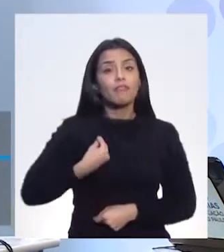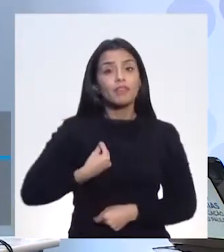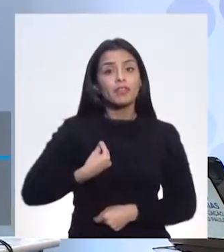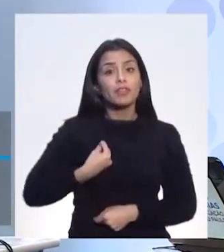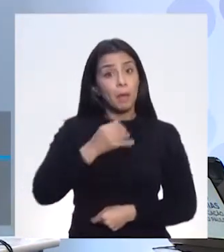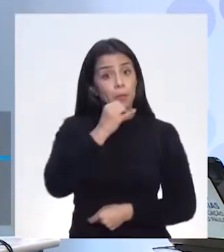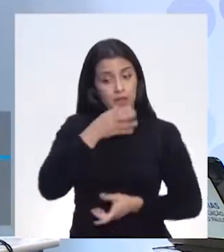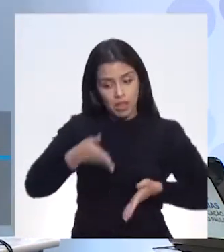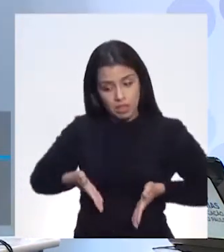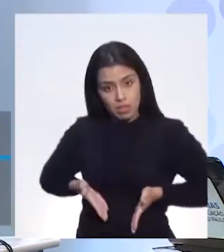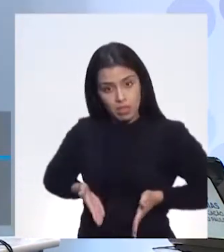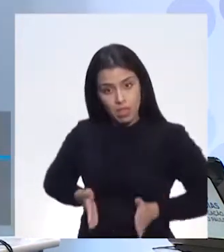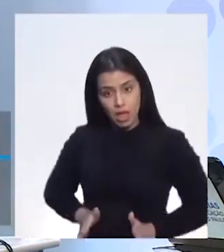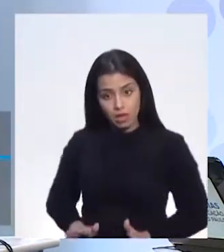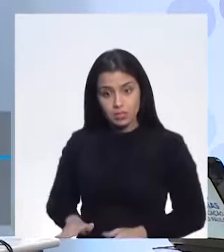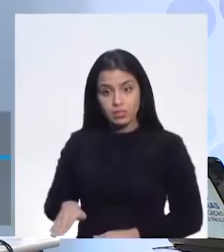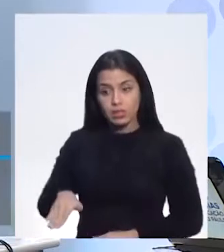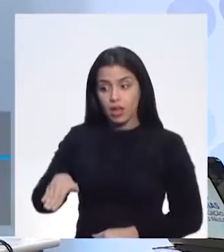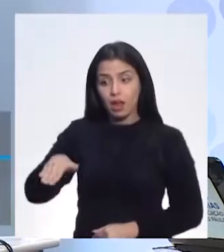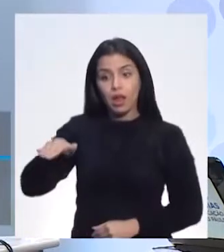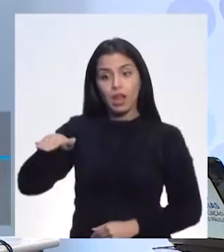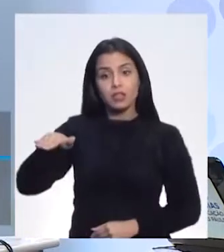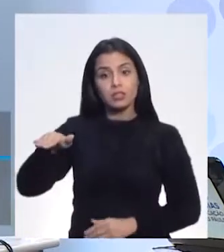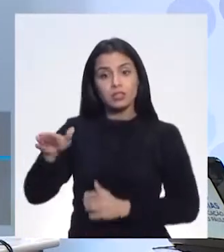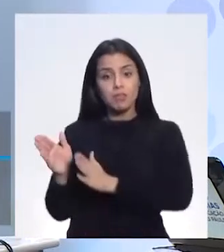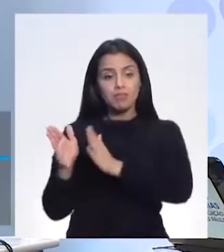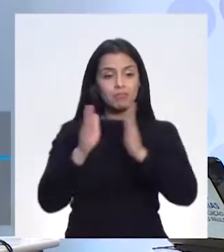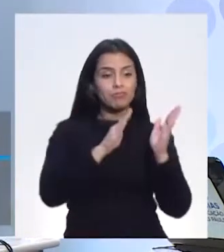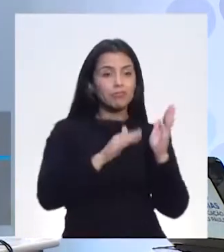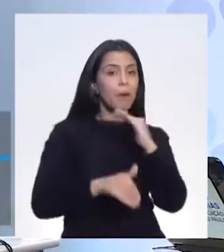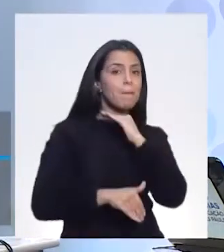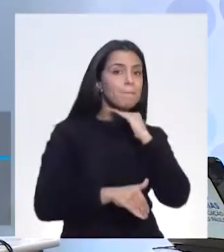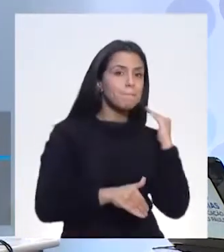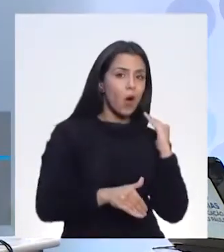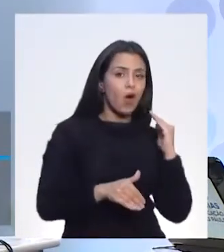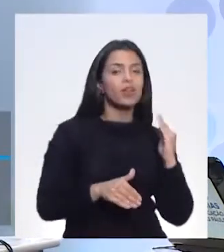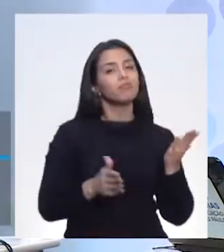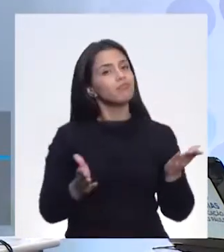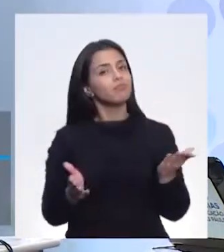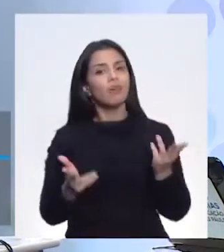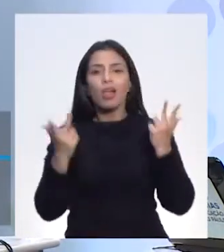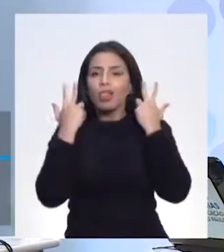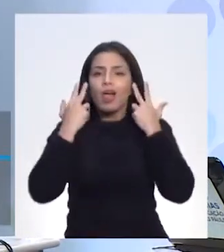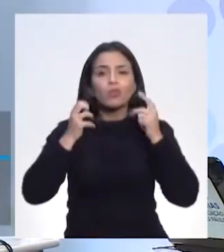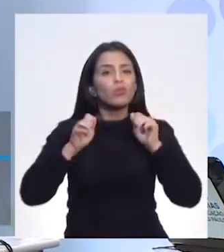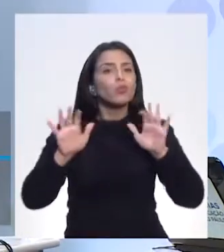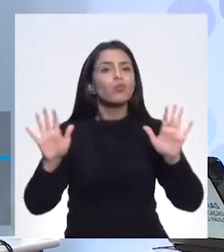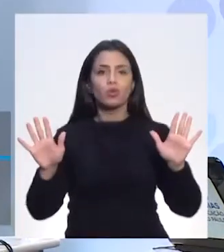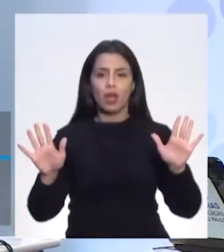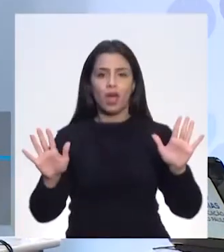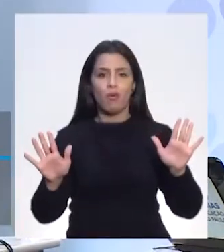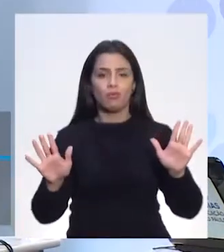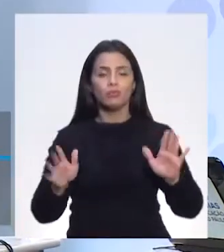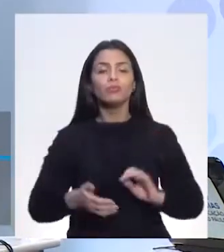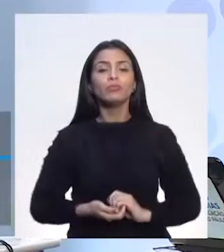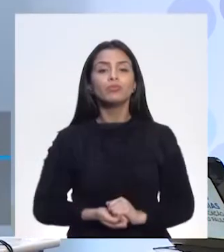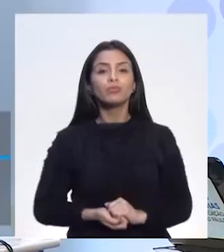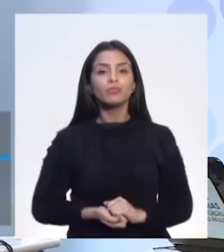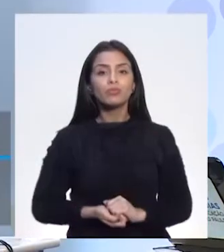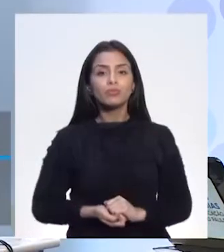nasce, cresce e morre. E nasce, cresce e morre. E assim